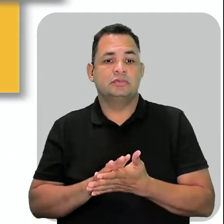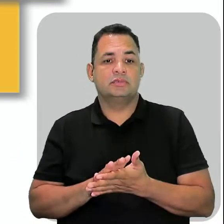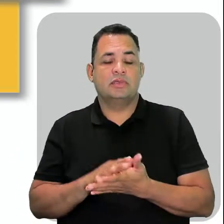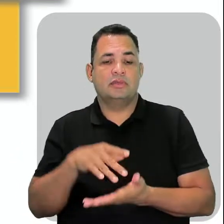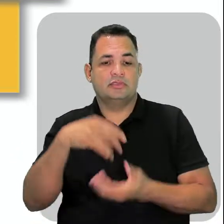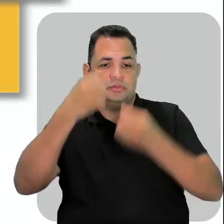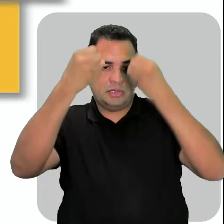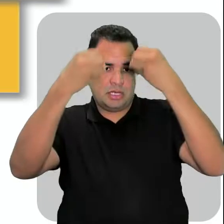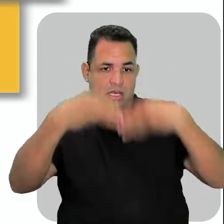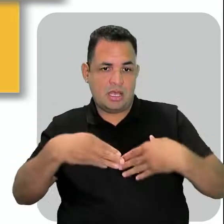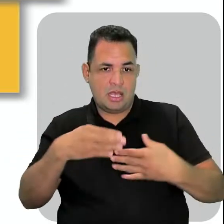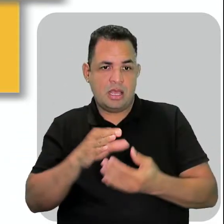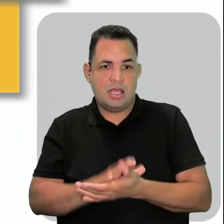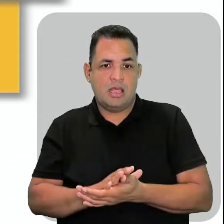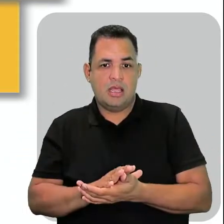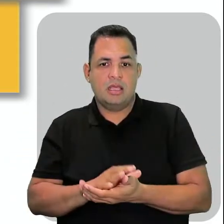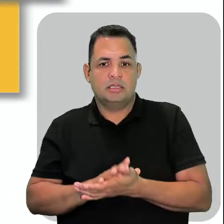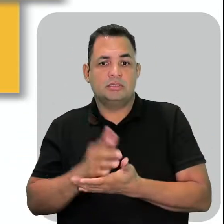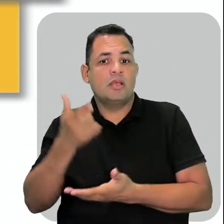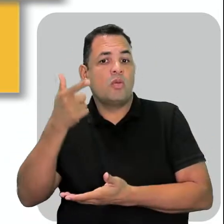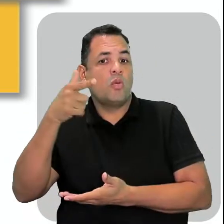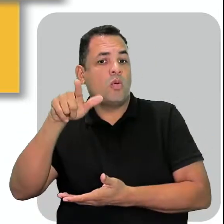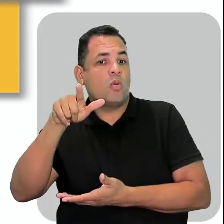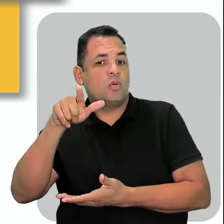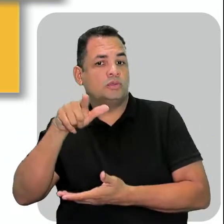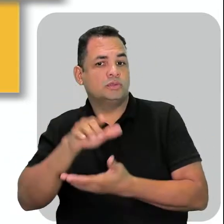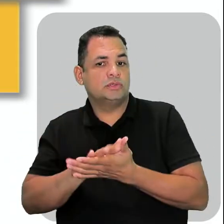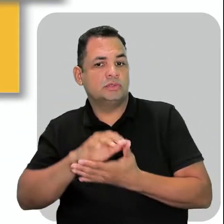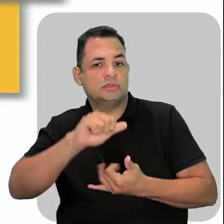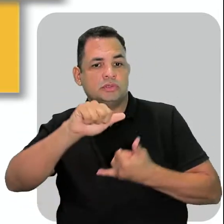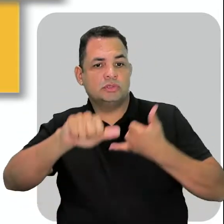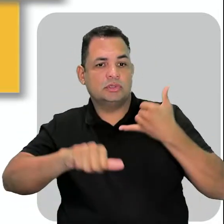de reações e obtenções de